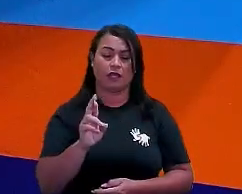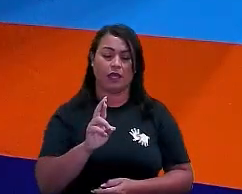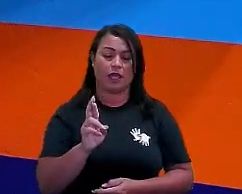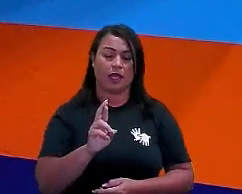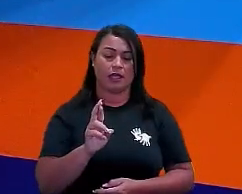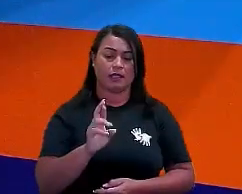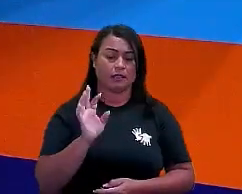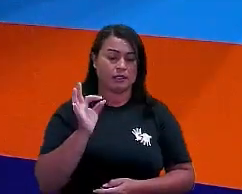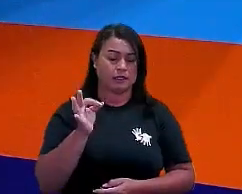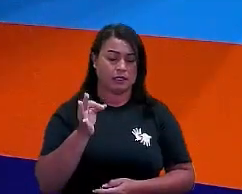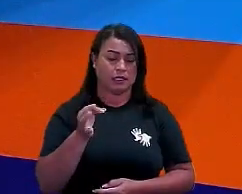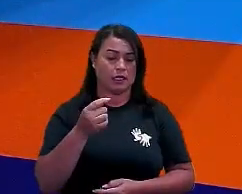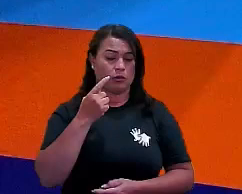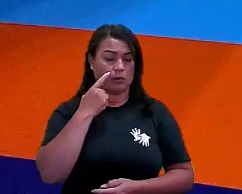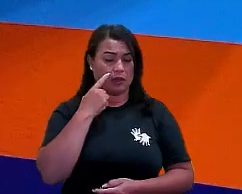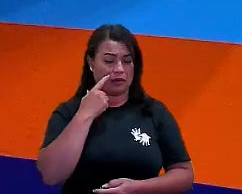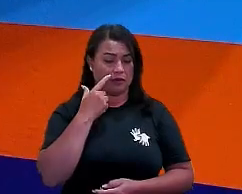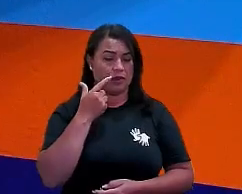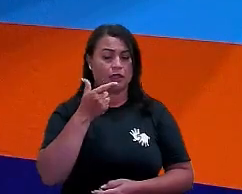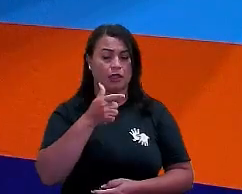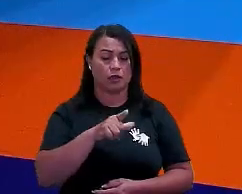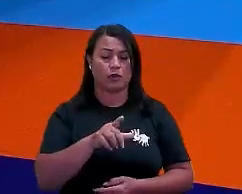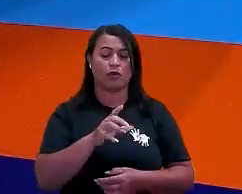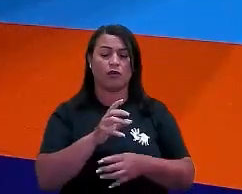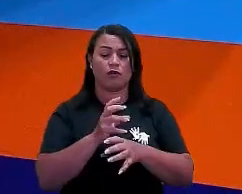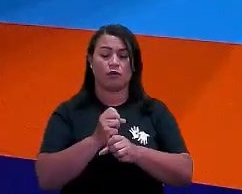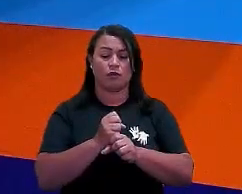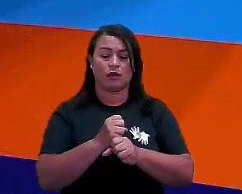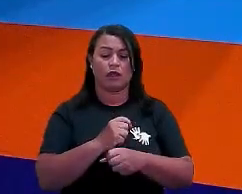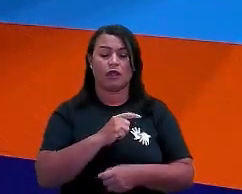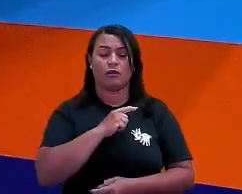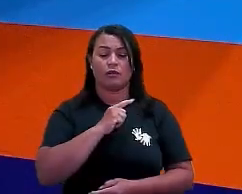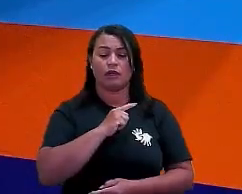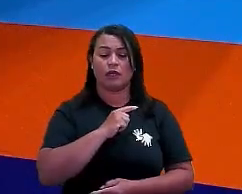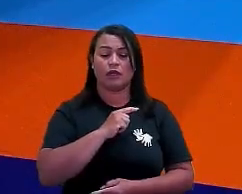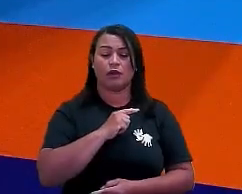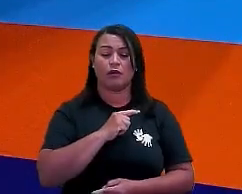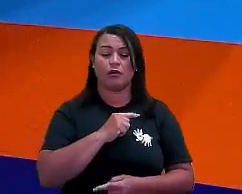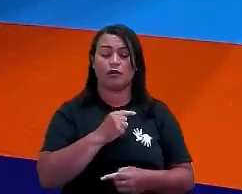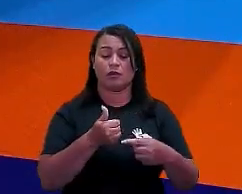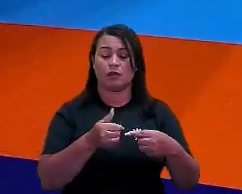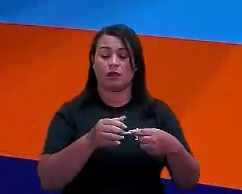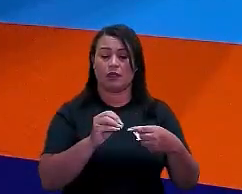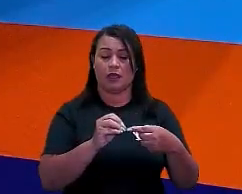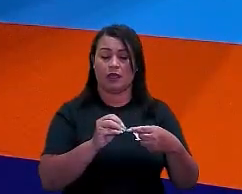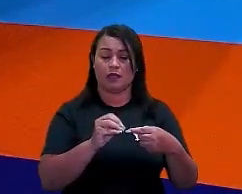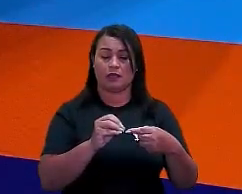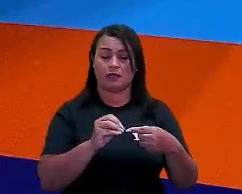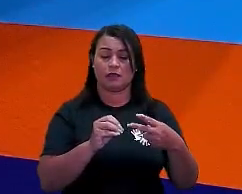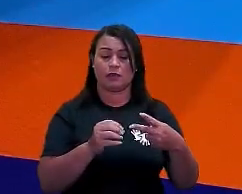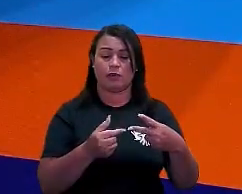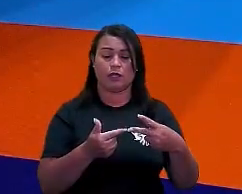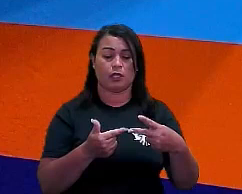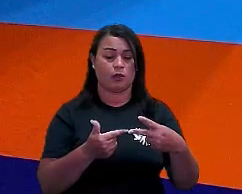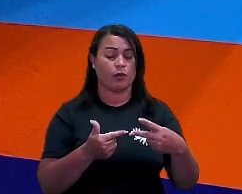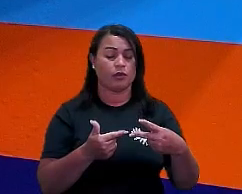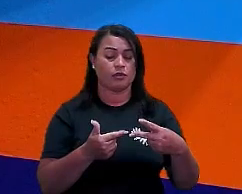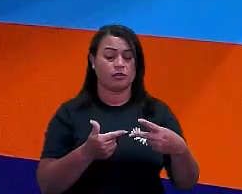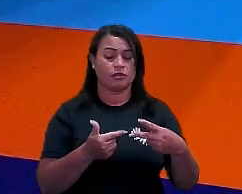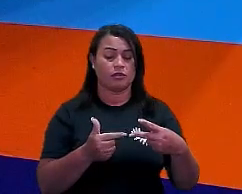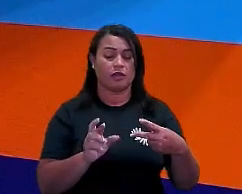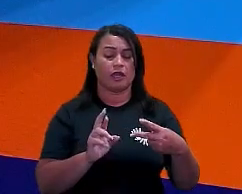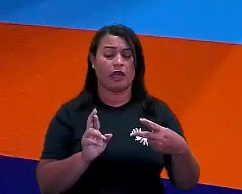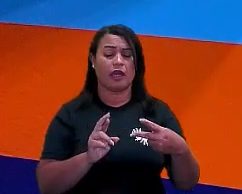certo? Agora, conta de novo aí. Eu tenho uma cédula de 10 e uma de